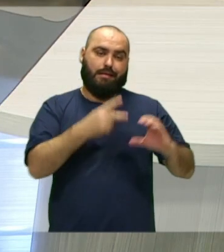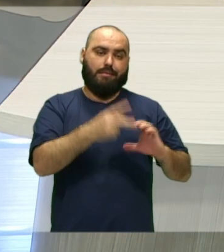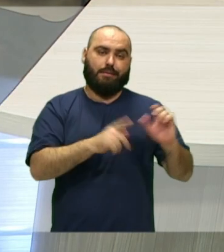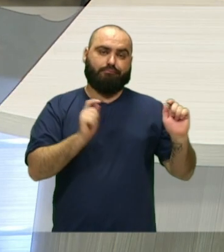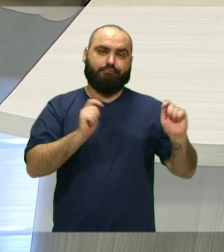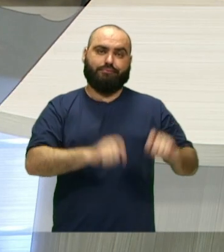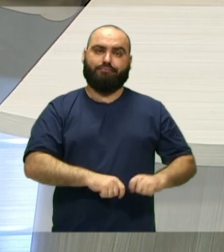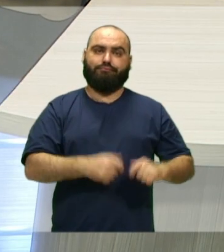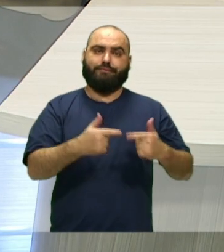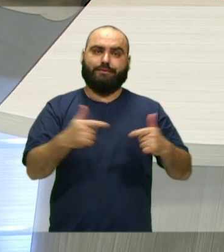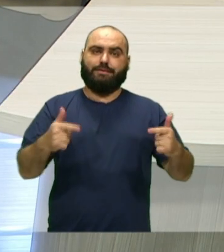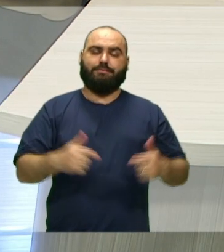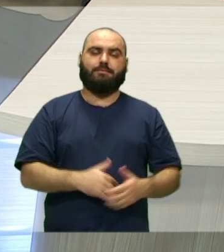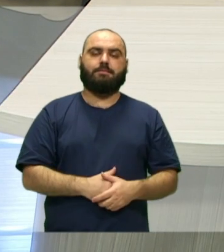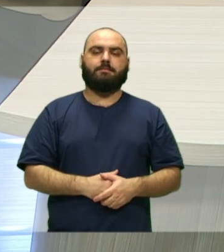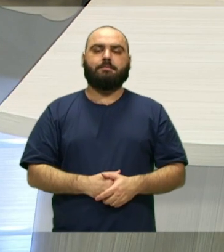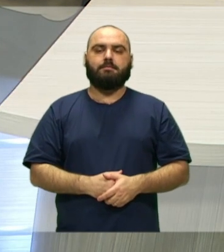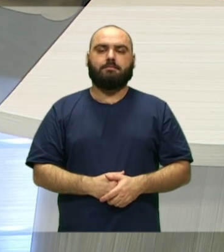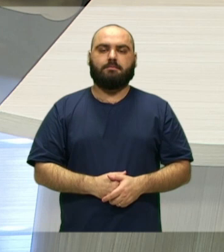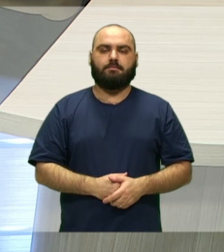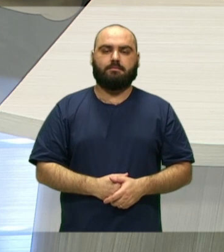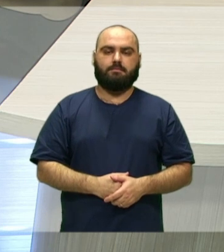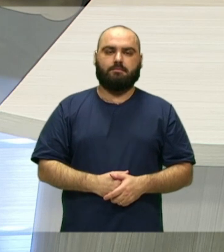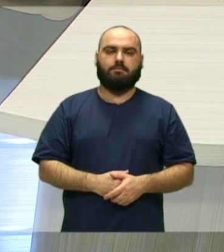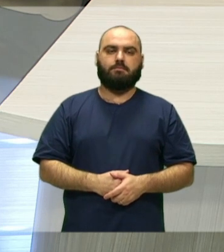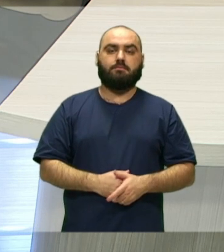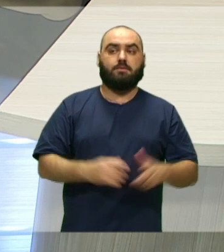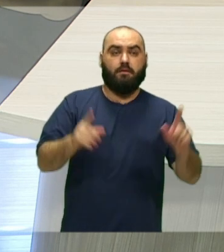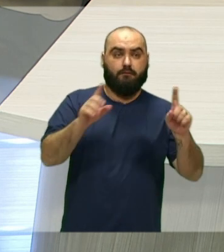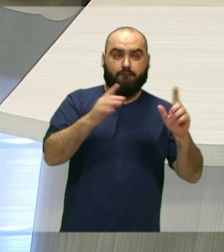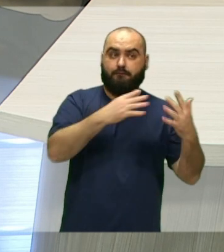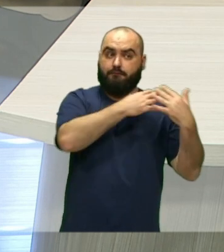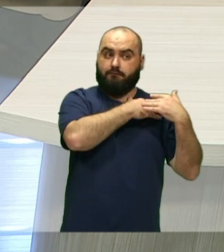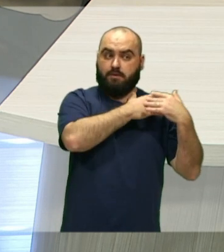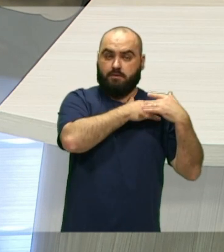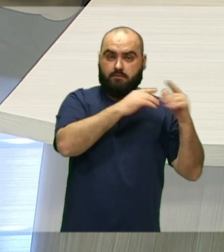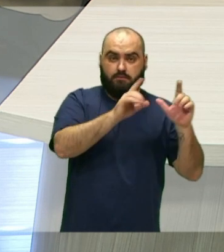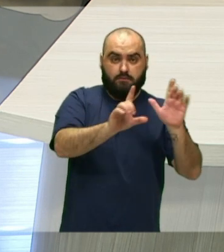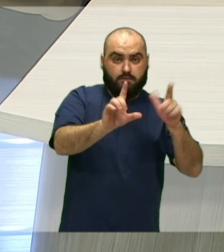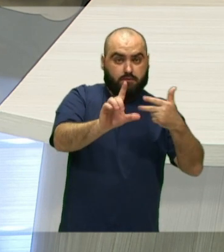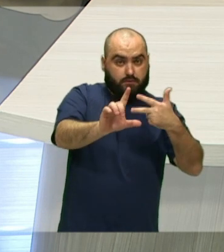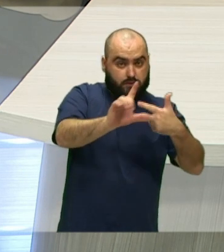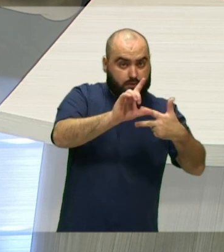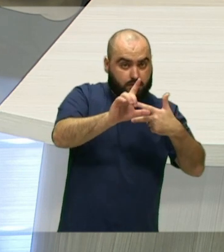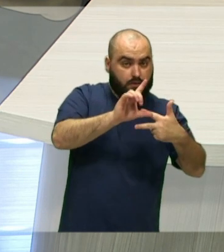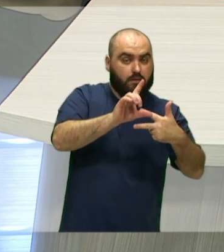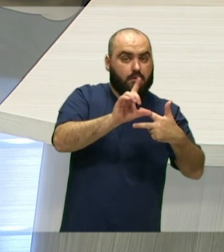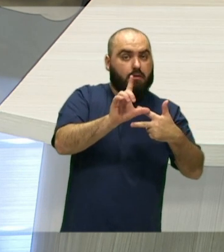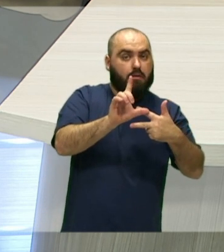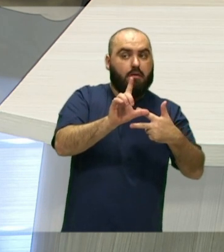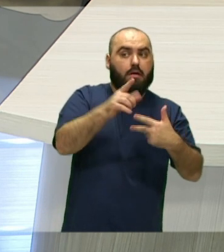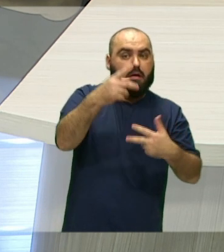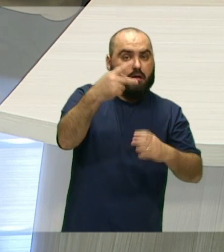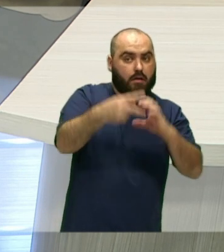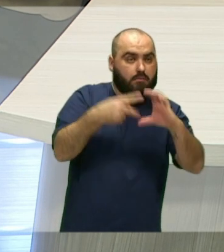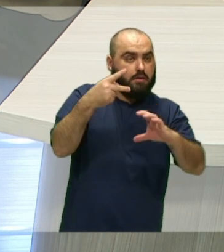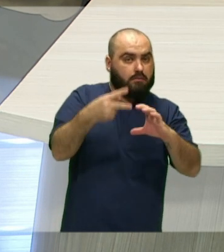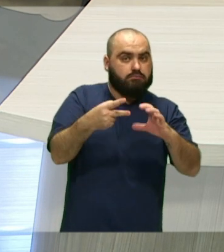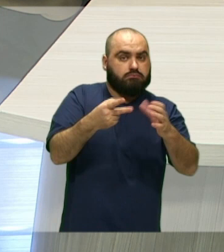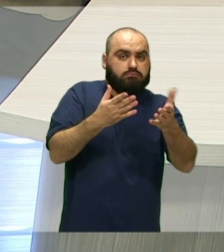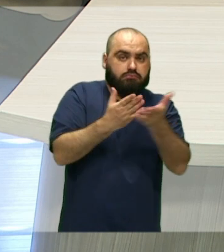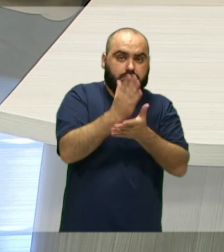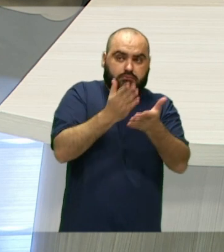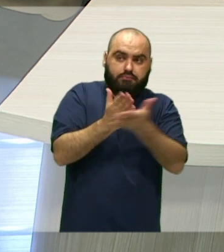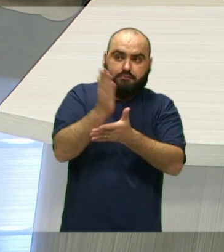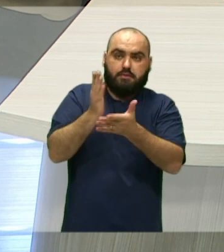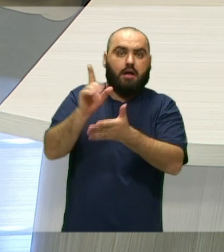sabe é e até a as a função do Legislativo é bem específica né muitas das ações aqui que a câmara foi contemplada são grupos